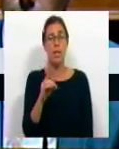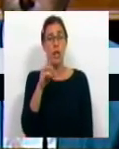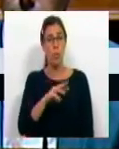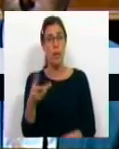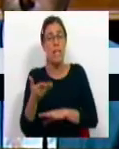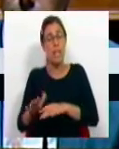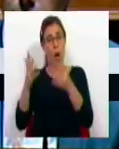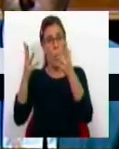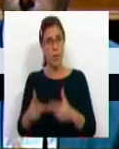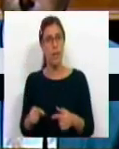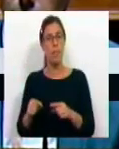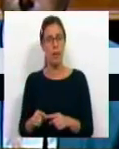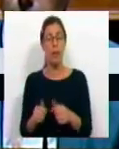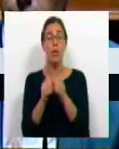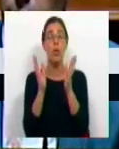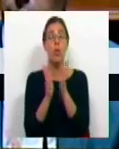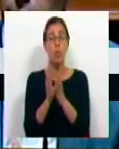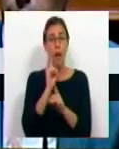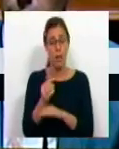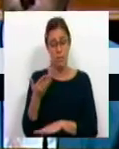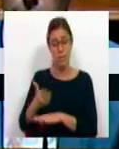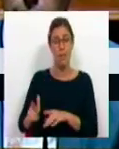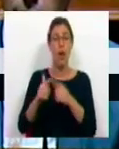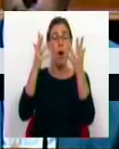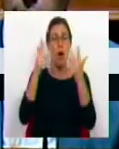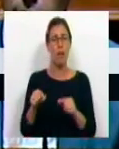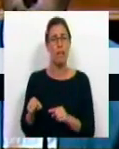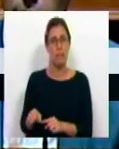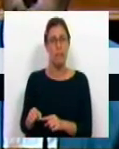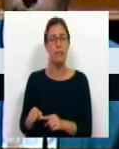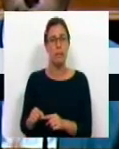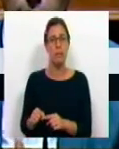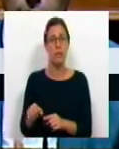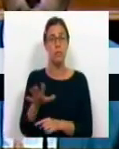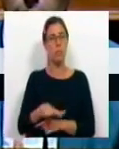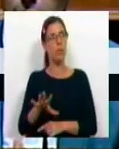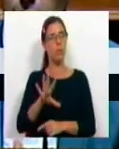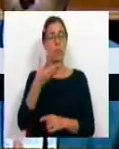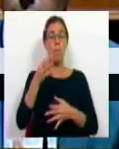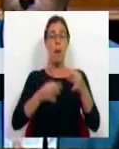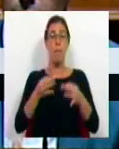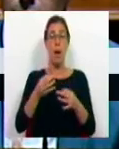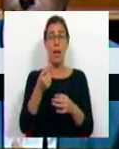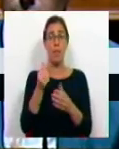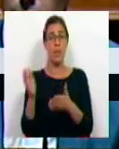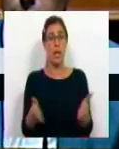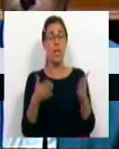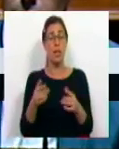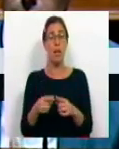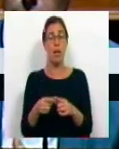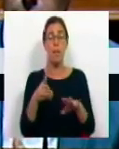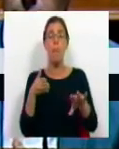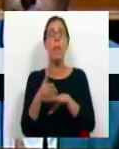5.276 milhões de euros. Todo este excedente orçamental, um Estado e um país que é uma máquina de fazer dinheiro, está a